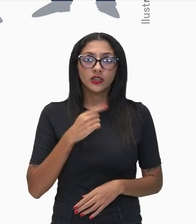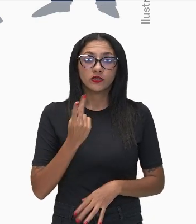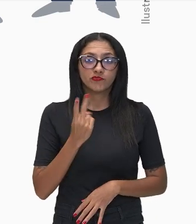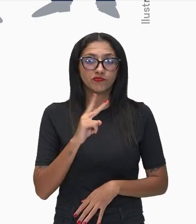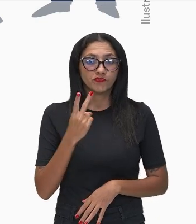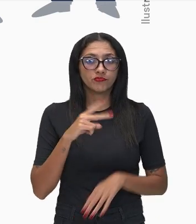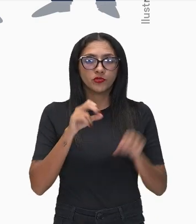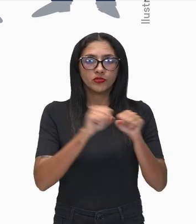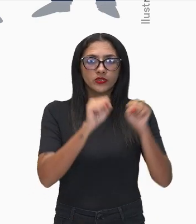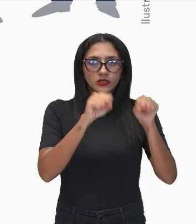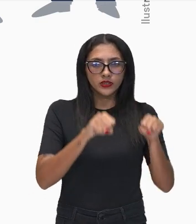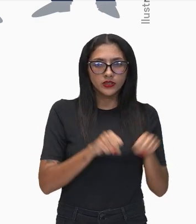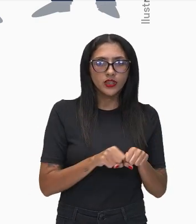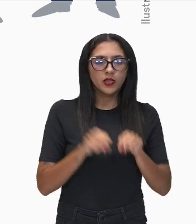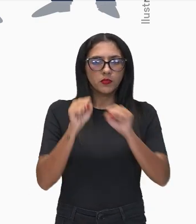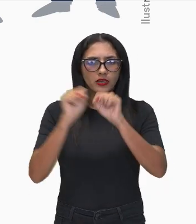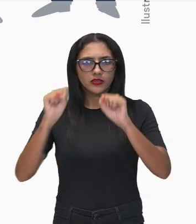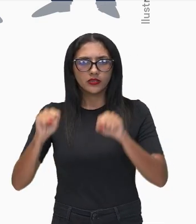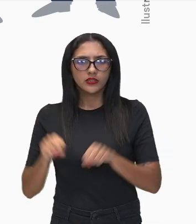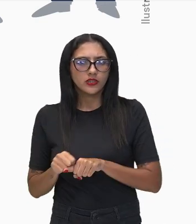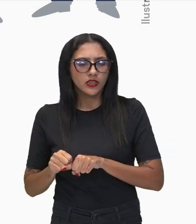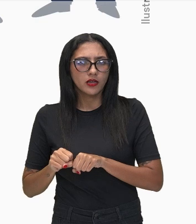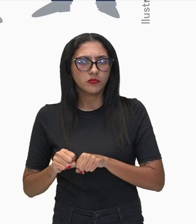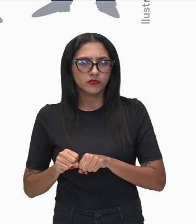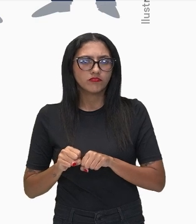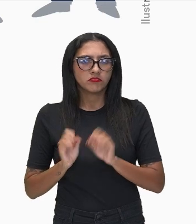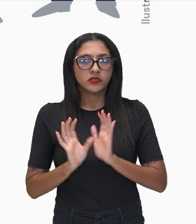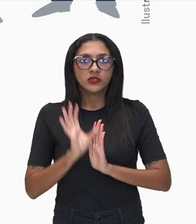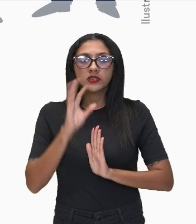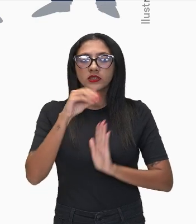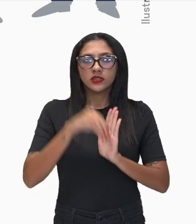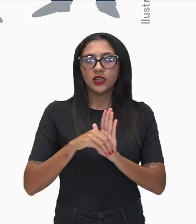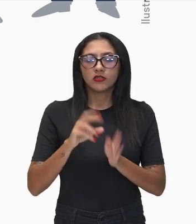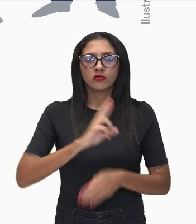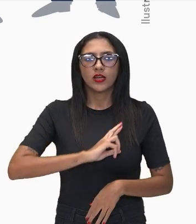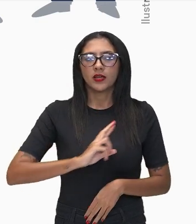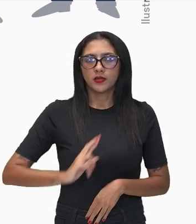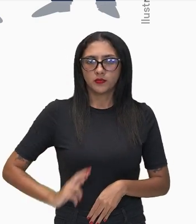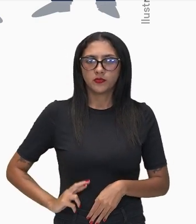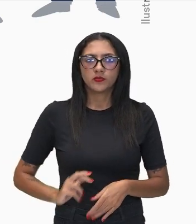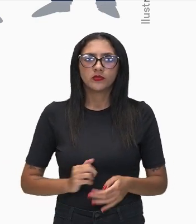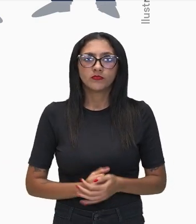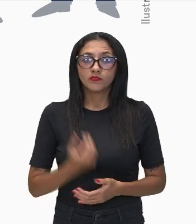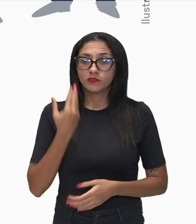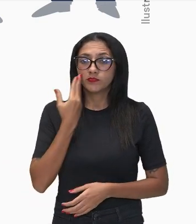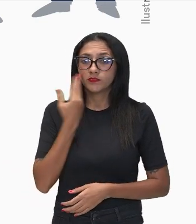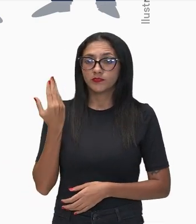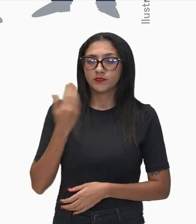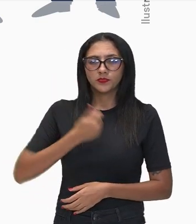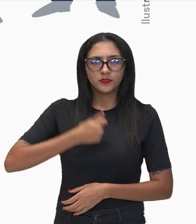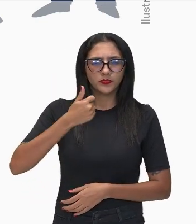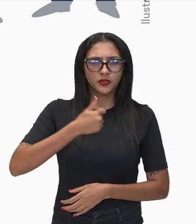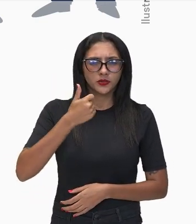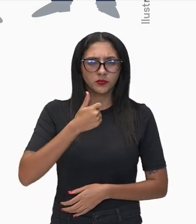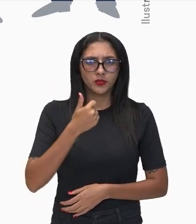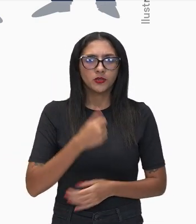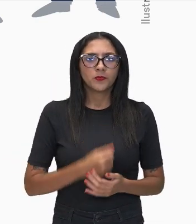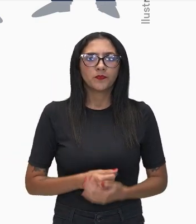de governo dentro das repúblicas, que é o presidencialismo